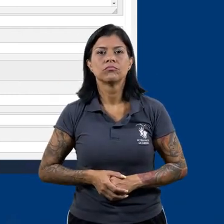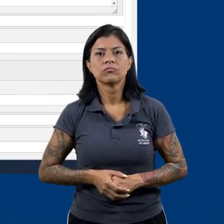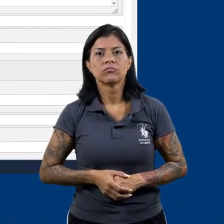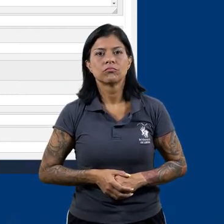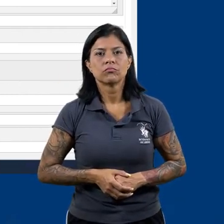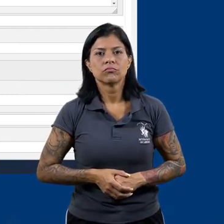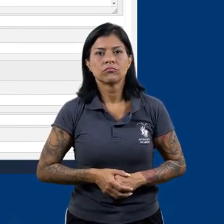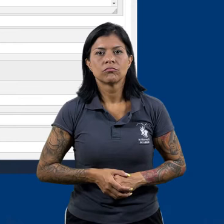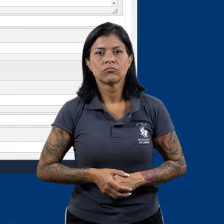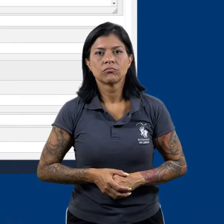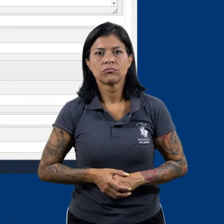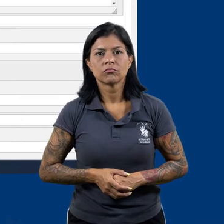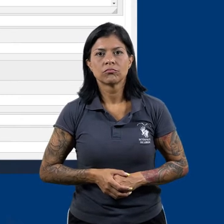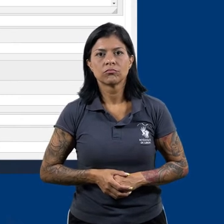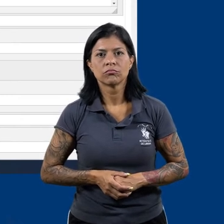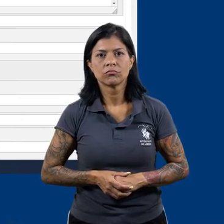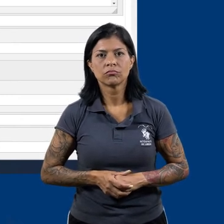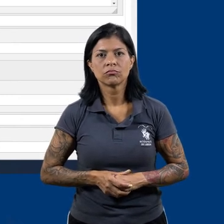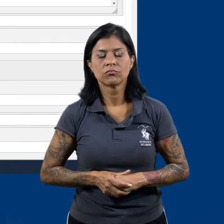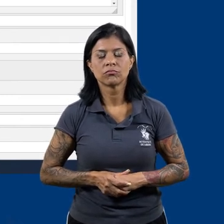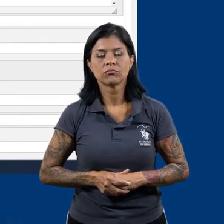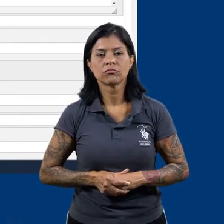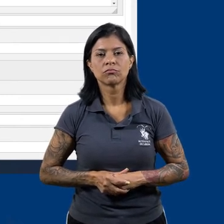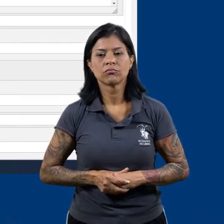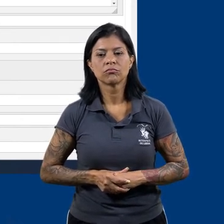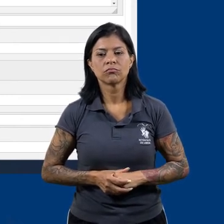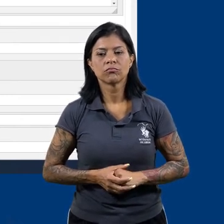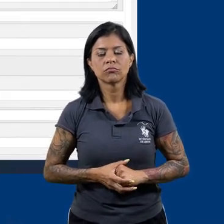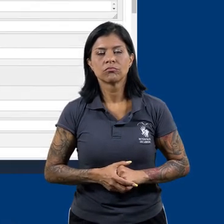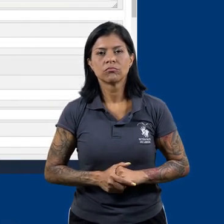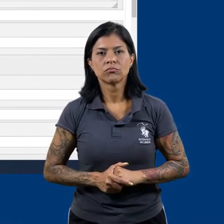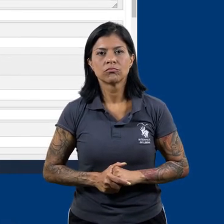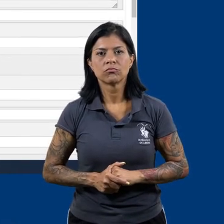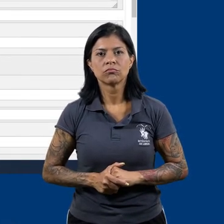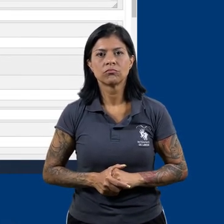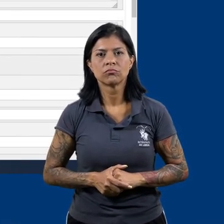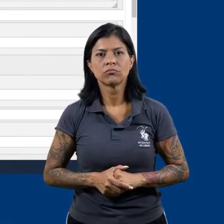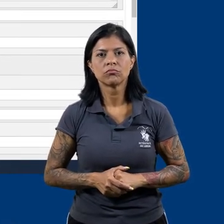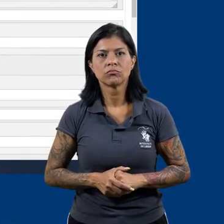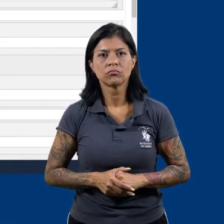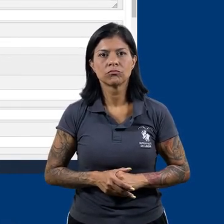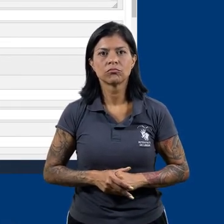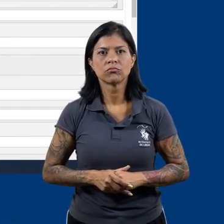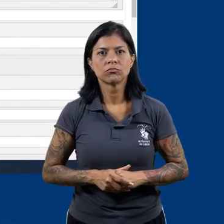fruta E aí G1